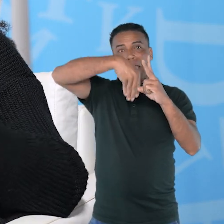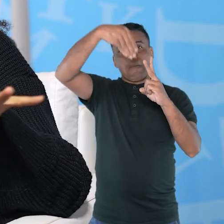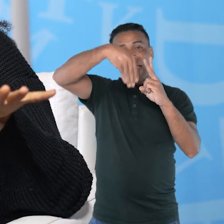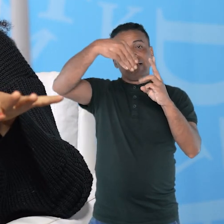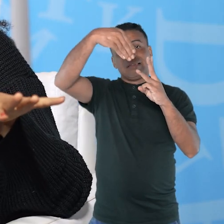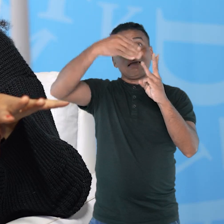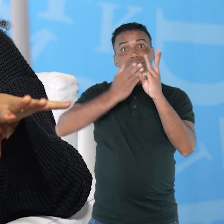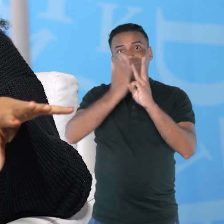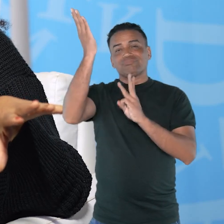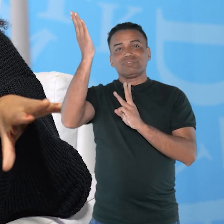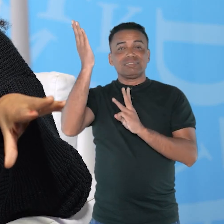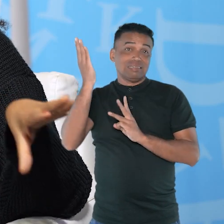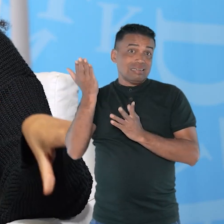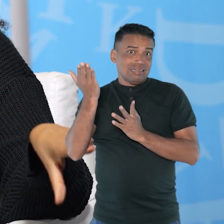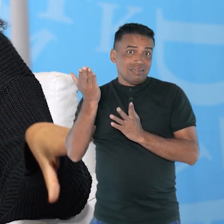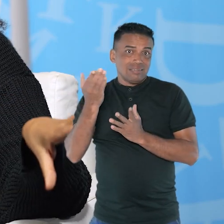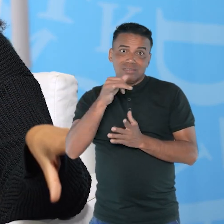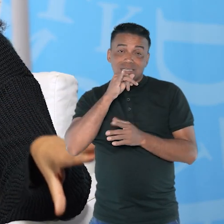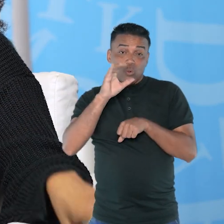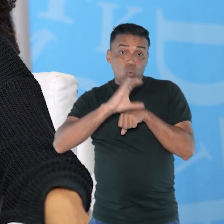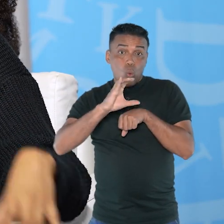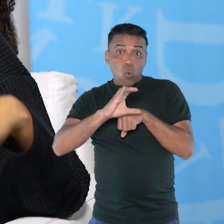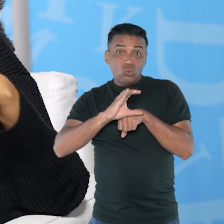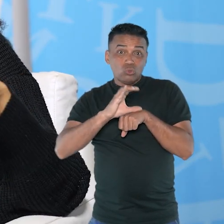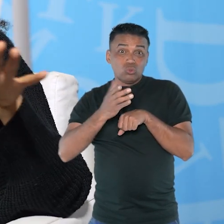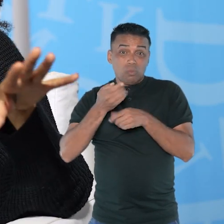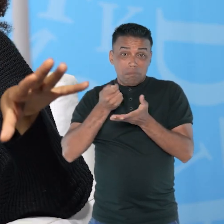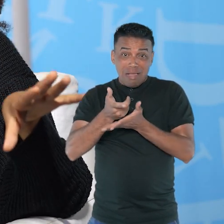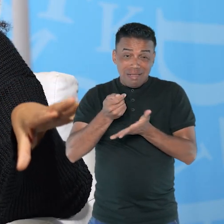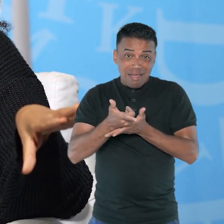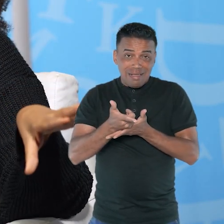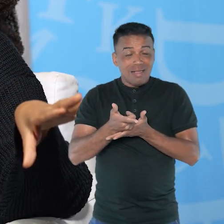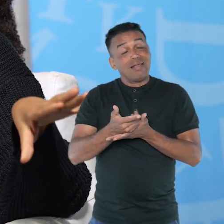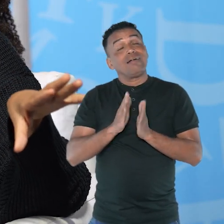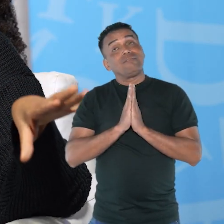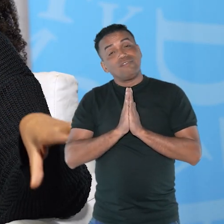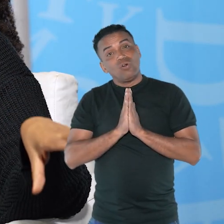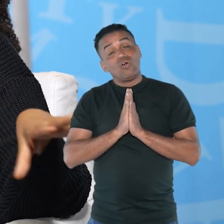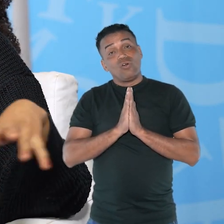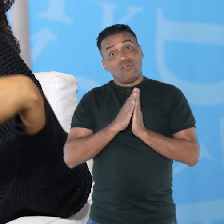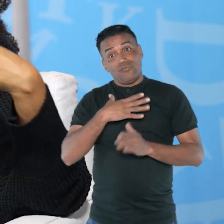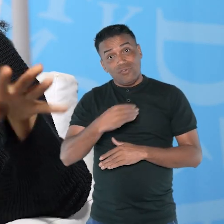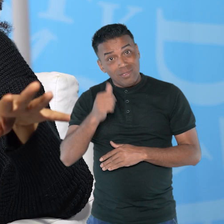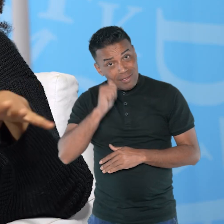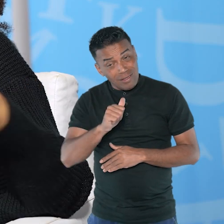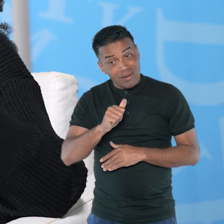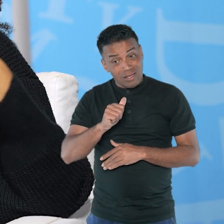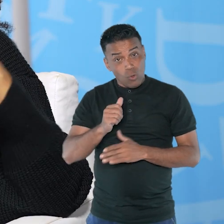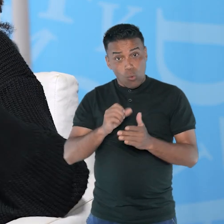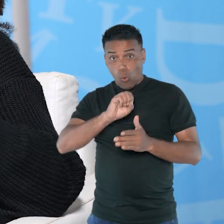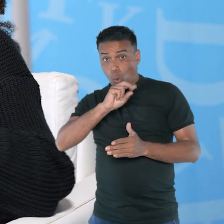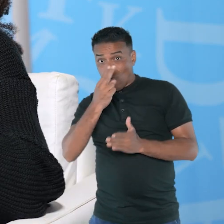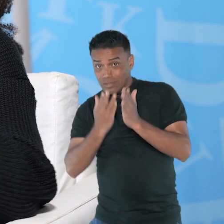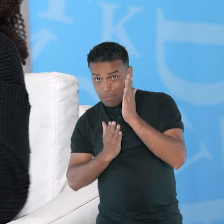tá apertado esse alube aí, você vai no cursinho, pagar o cursinho, então, ou você filha, agora assim, ou você passa, ou você vai ter que arrumar um trabalho,